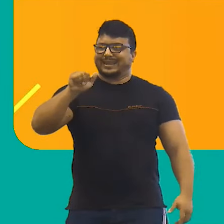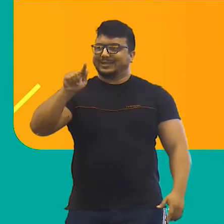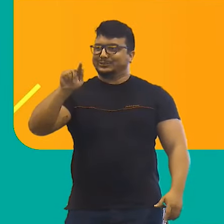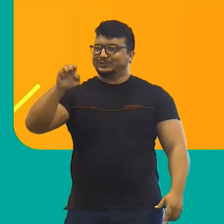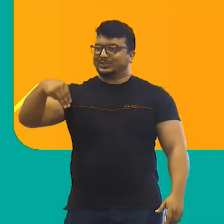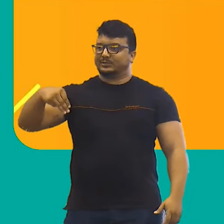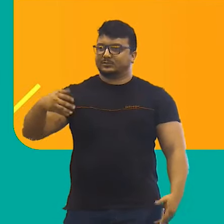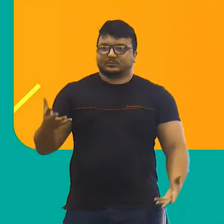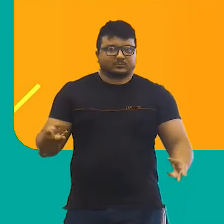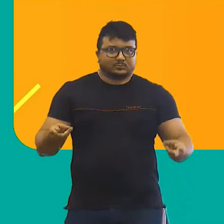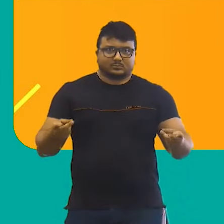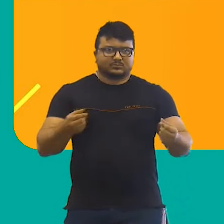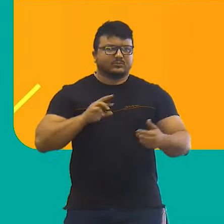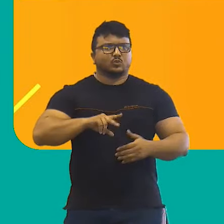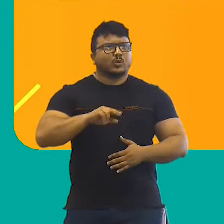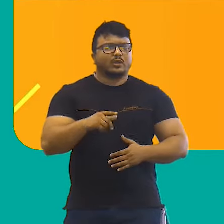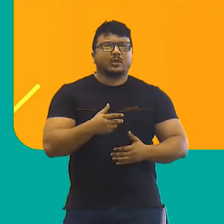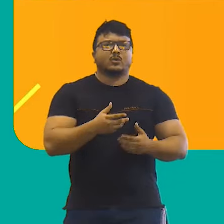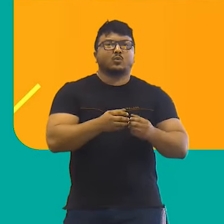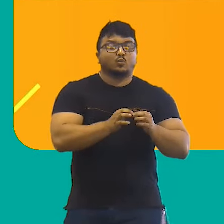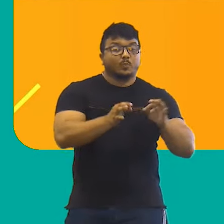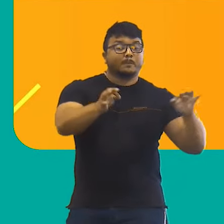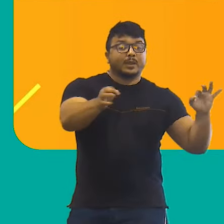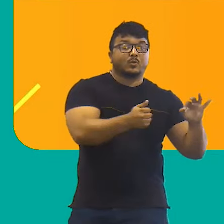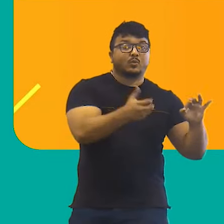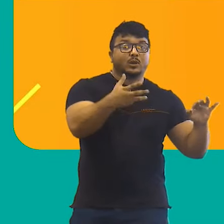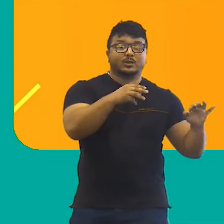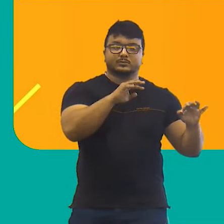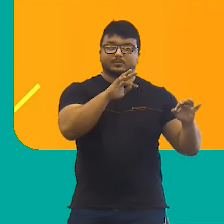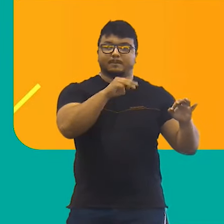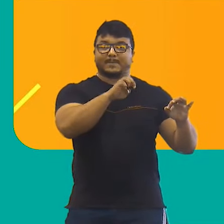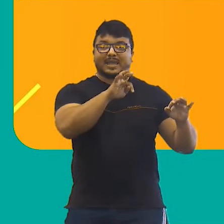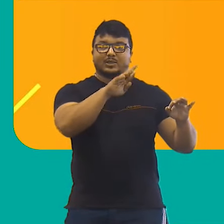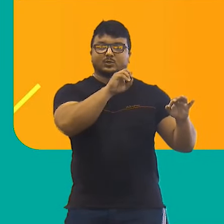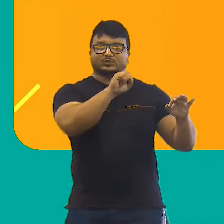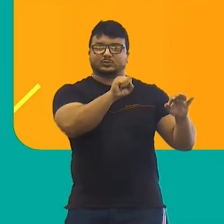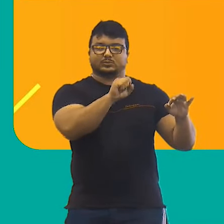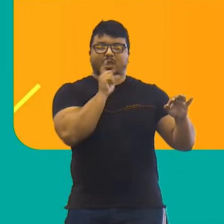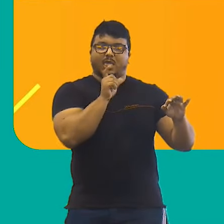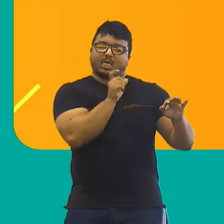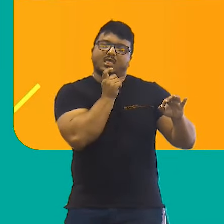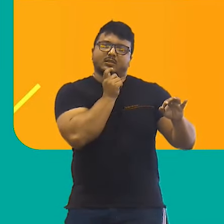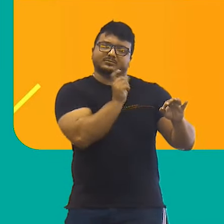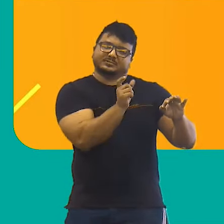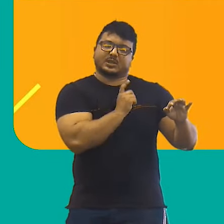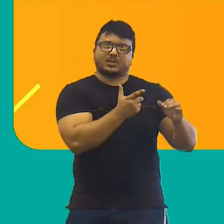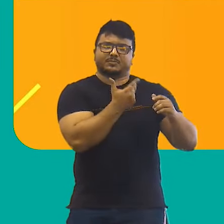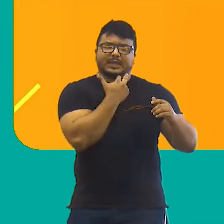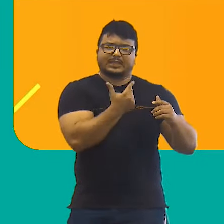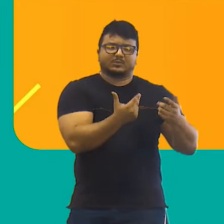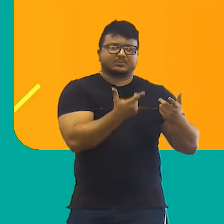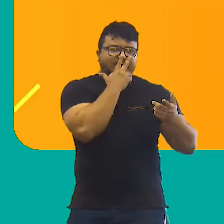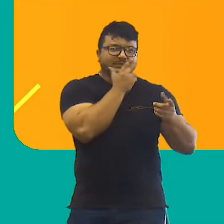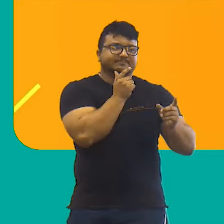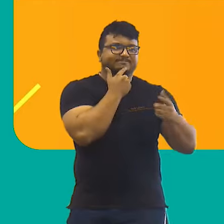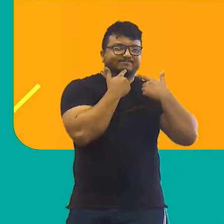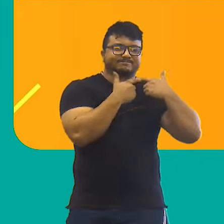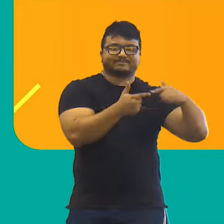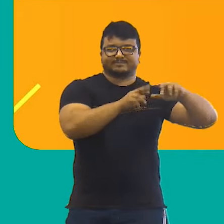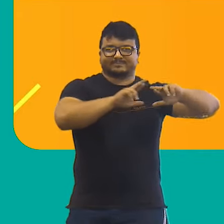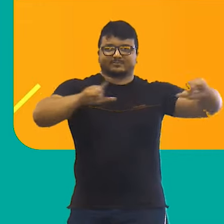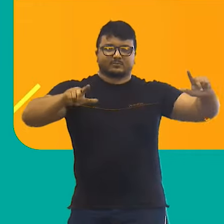qual é a metragem, né? Você fala, quantos metros tem de comprimento? A metragem. É linguagem, né,